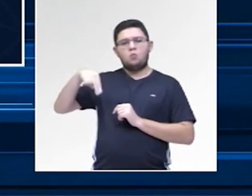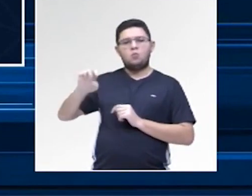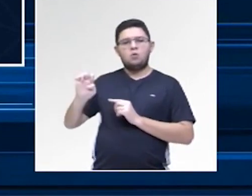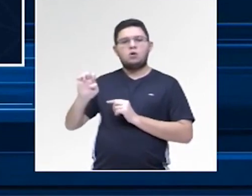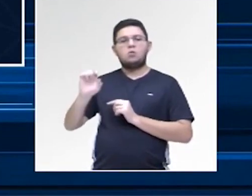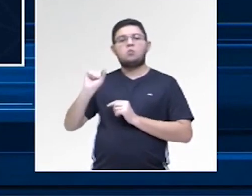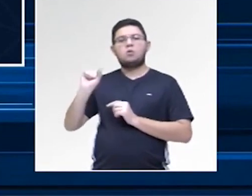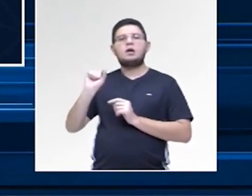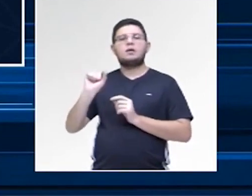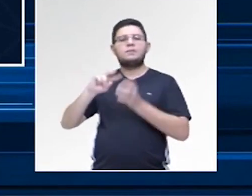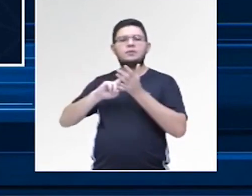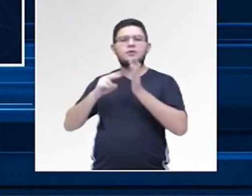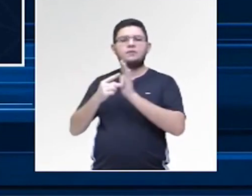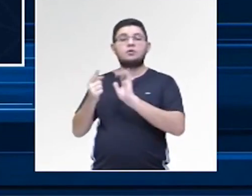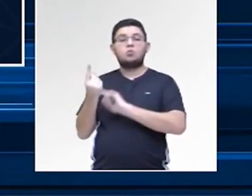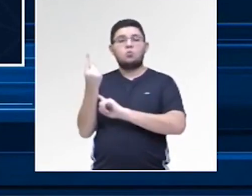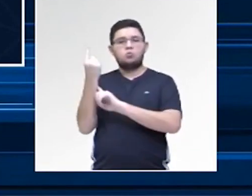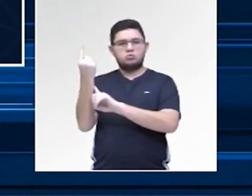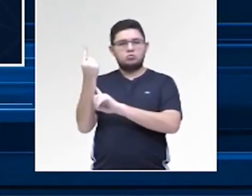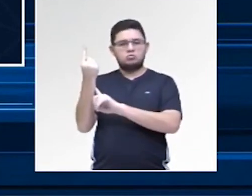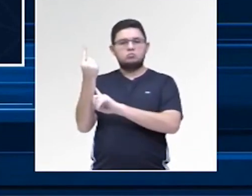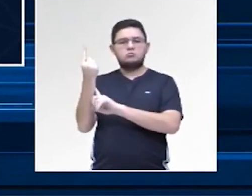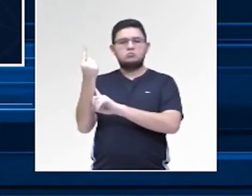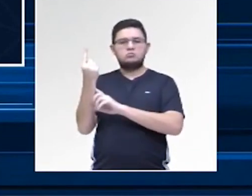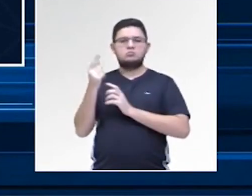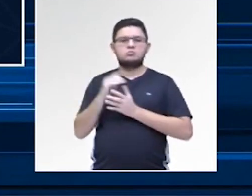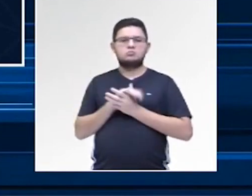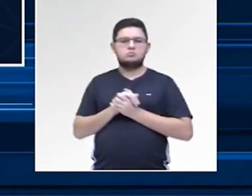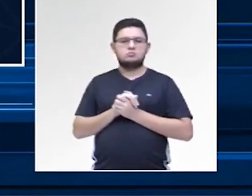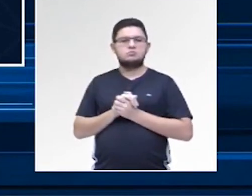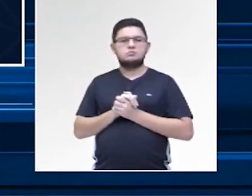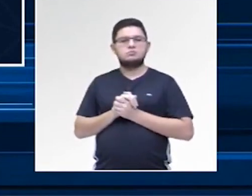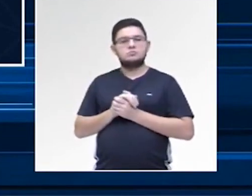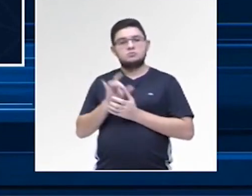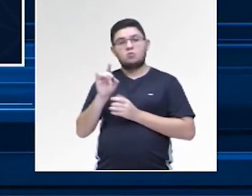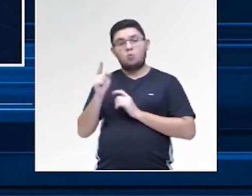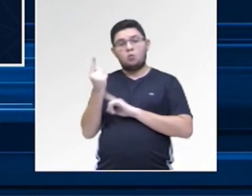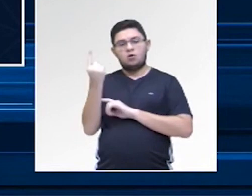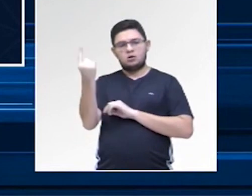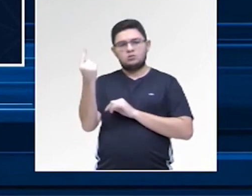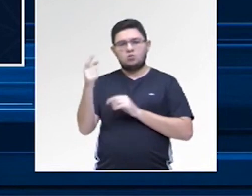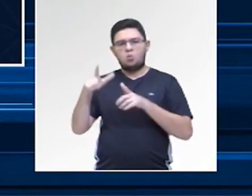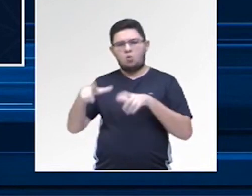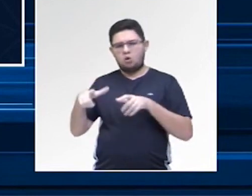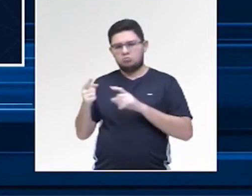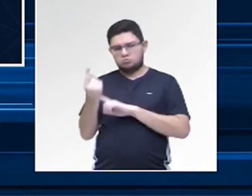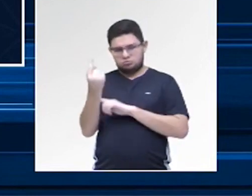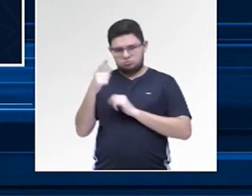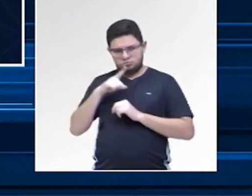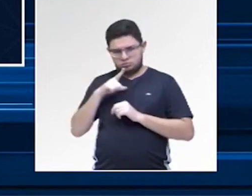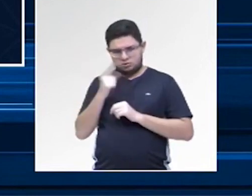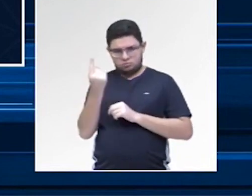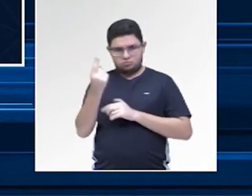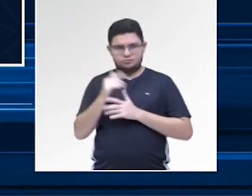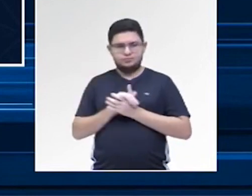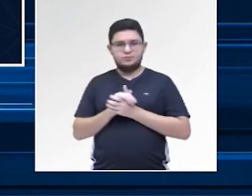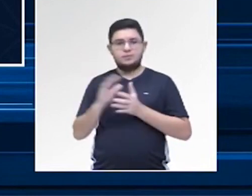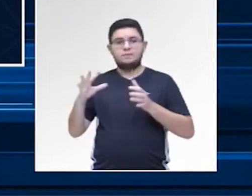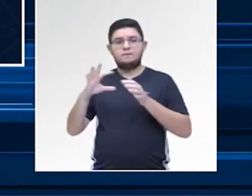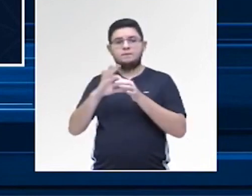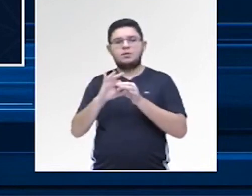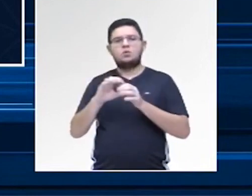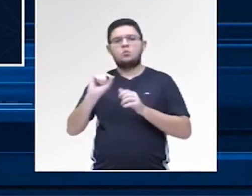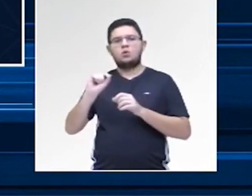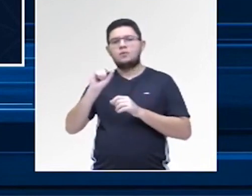alguma coisa, né? Na unidade 1, né, naquele local. Aí depois eu tenho o substantivo, né, que acompanha ali, e